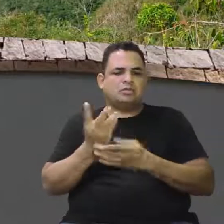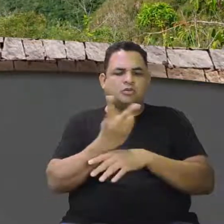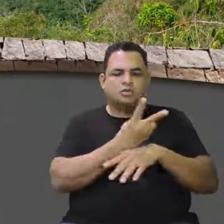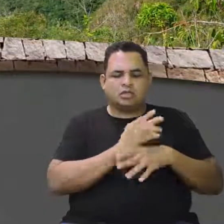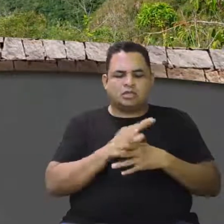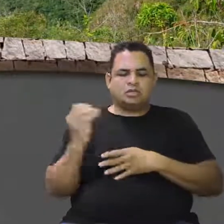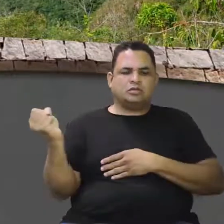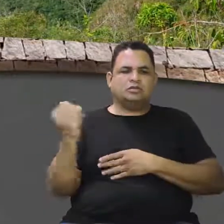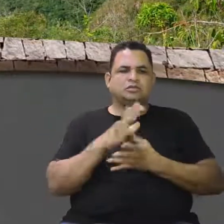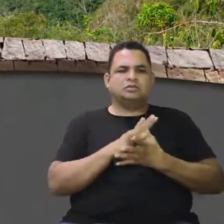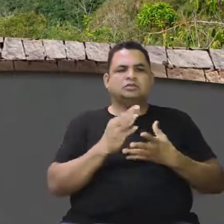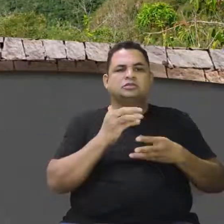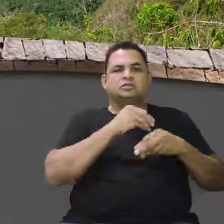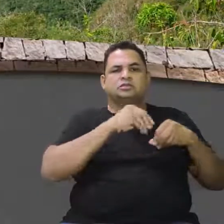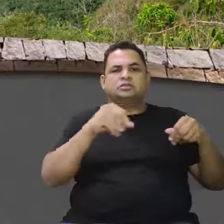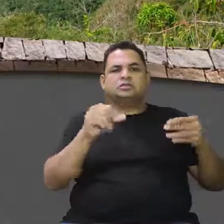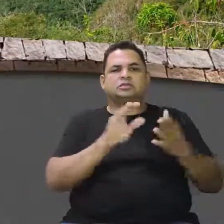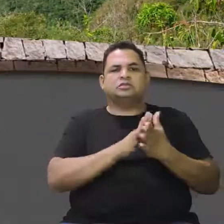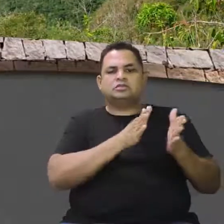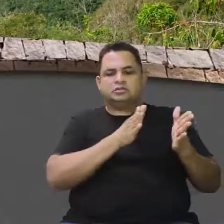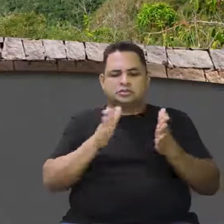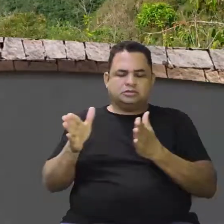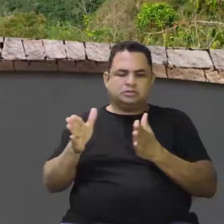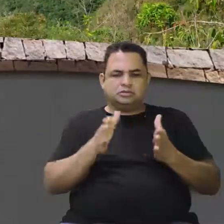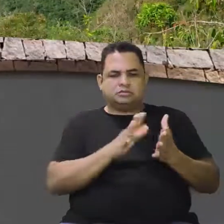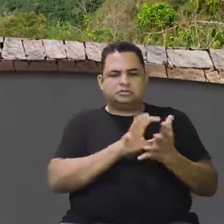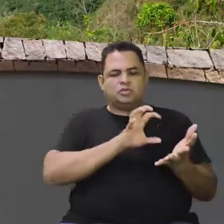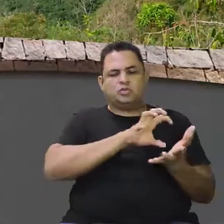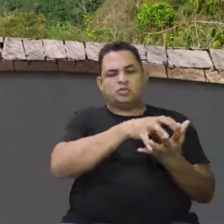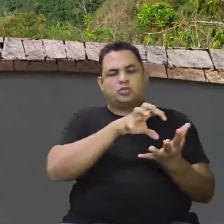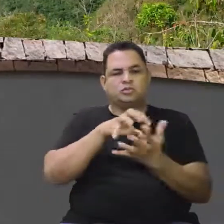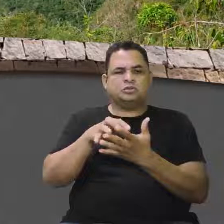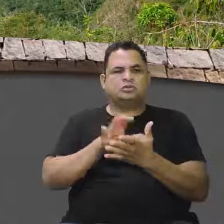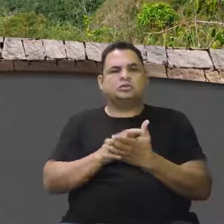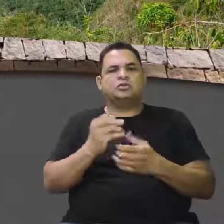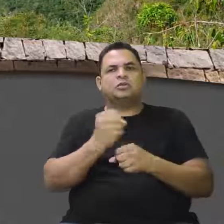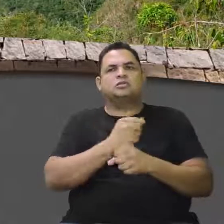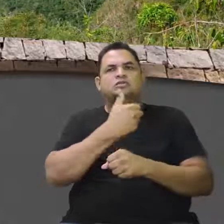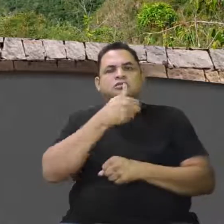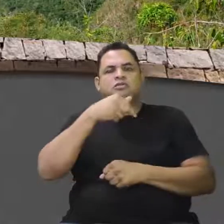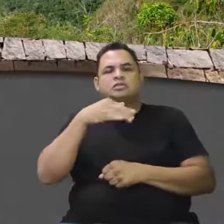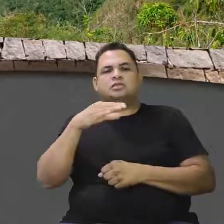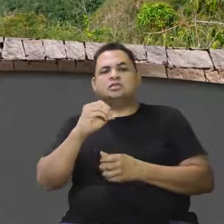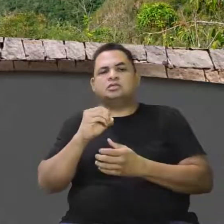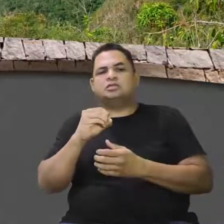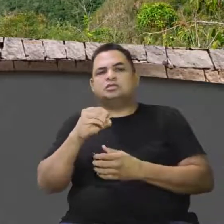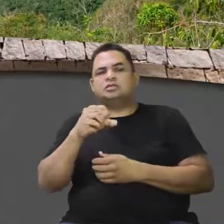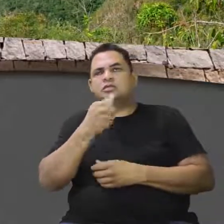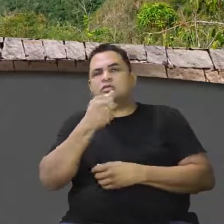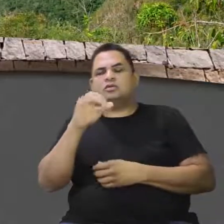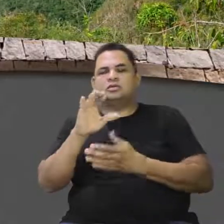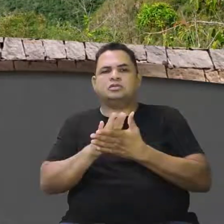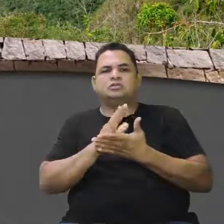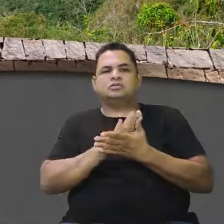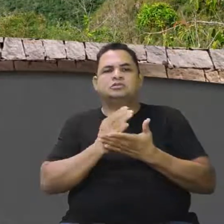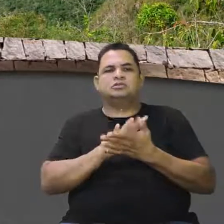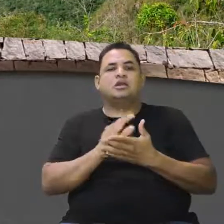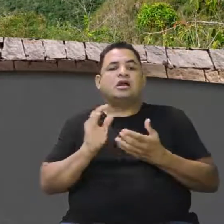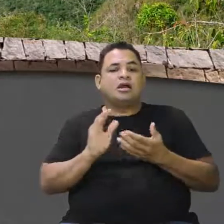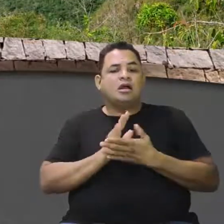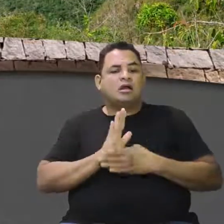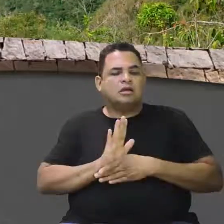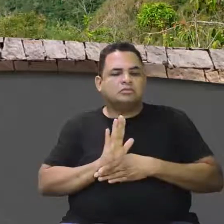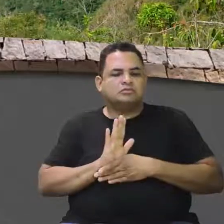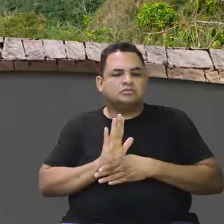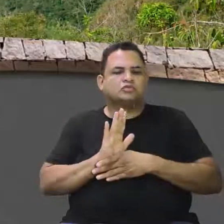também no estado de Rondônia. Esse período aí de colonização de 70 e 80 contribuiu também para aumentar a questão do